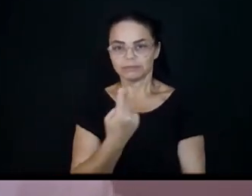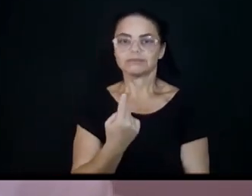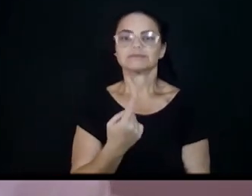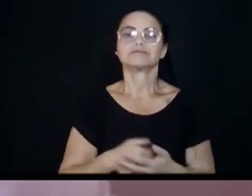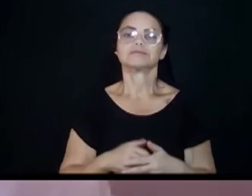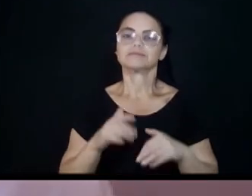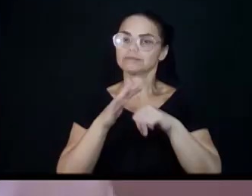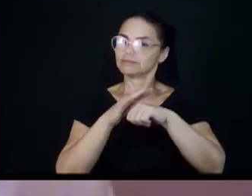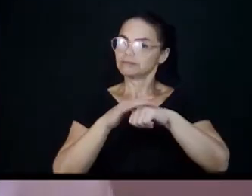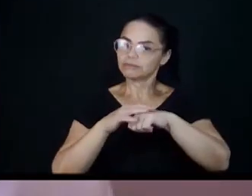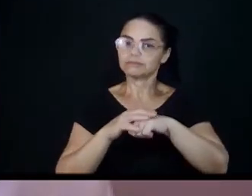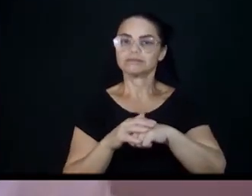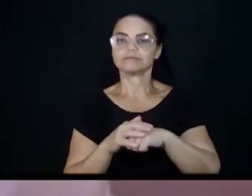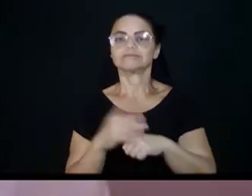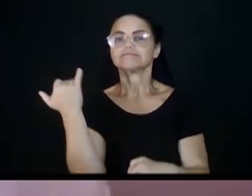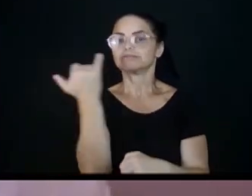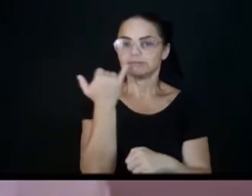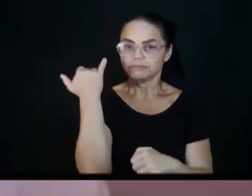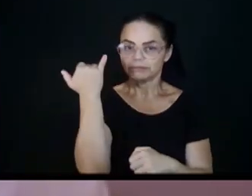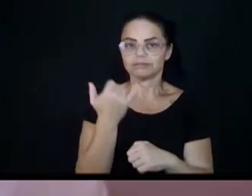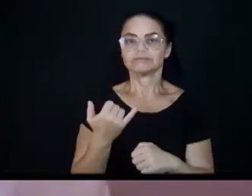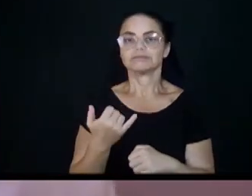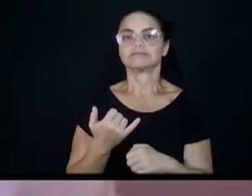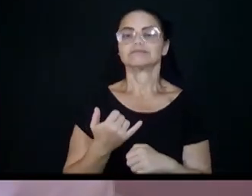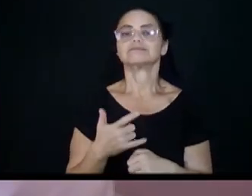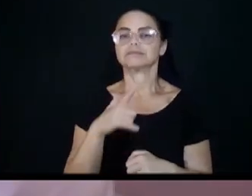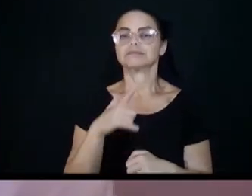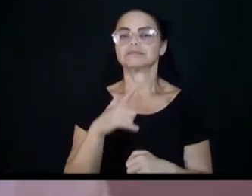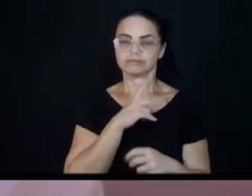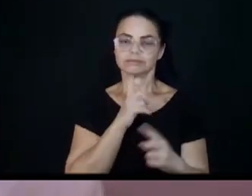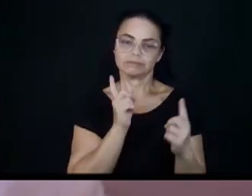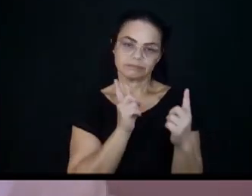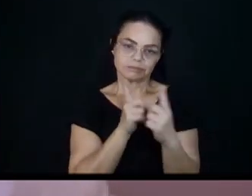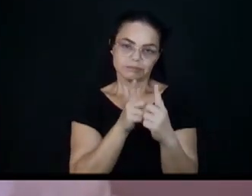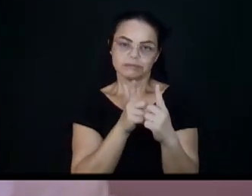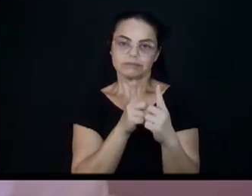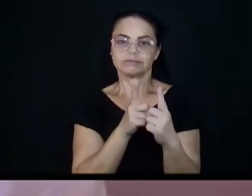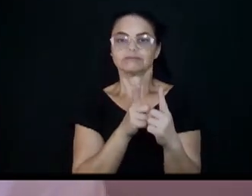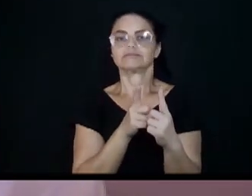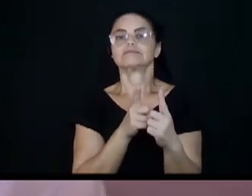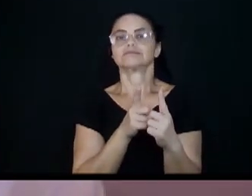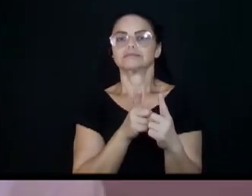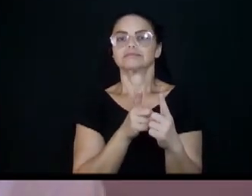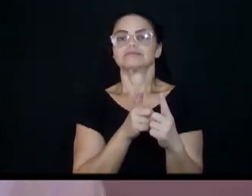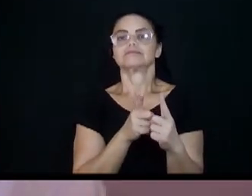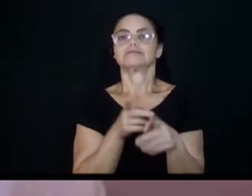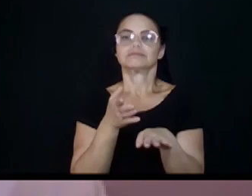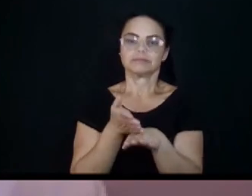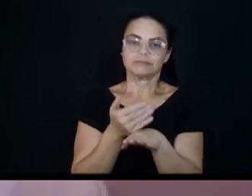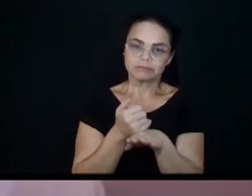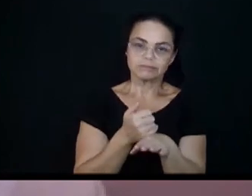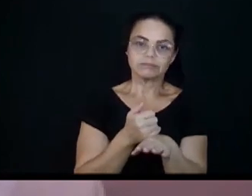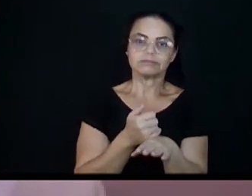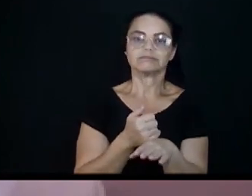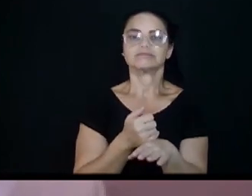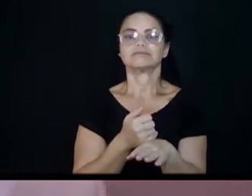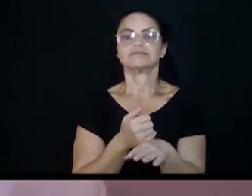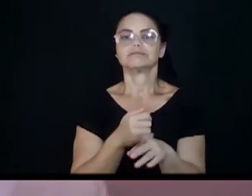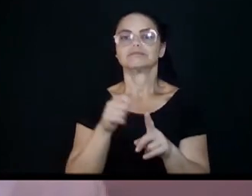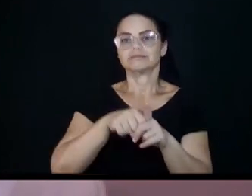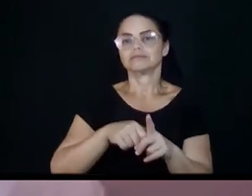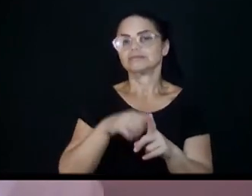muito importantes, doenças que têm que ser diagnosticadas precocemente, e que esse fevereiro roxo, entre